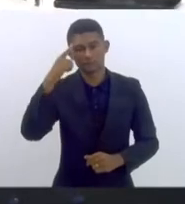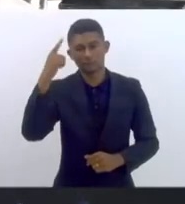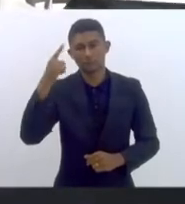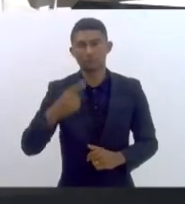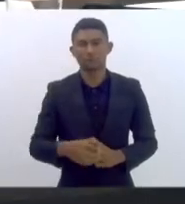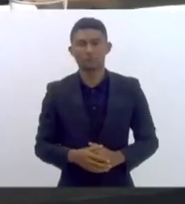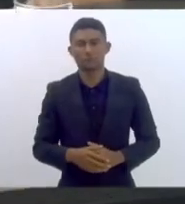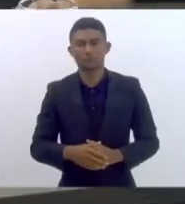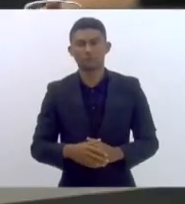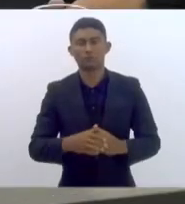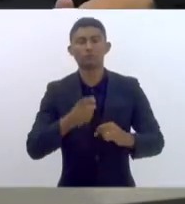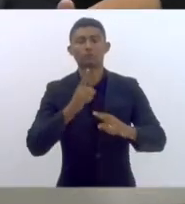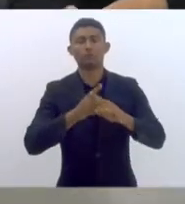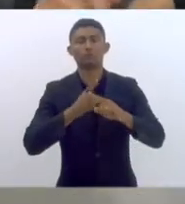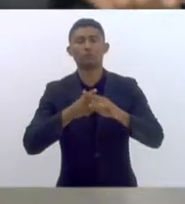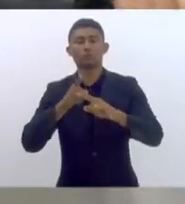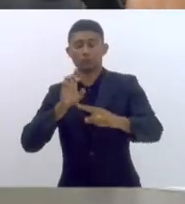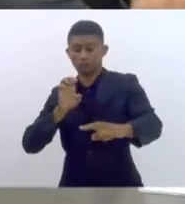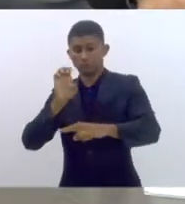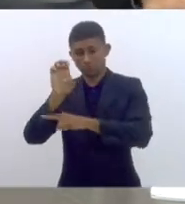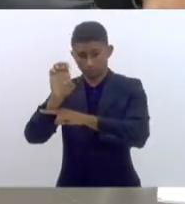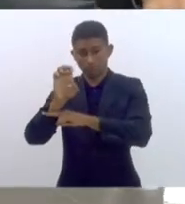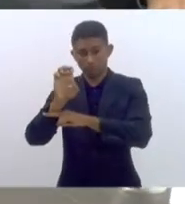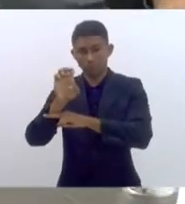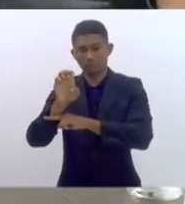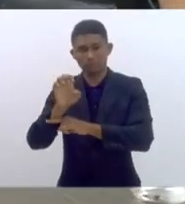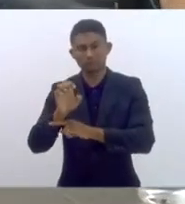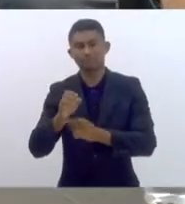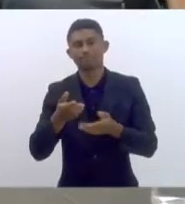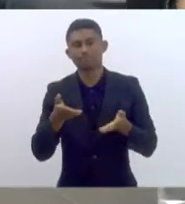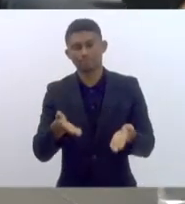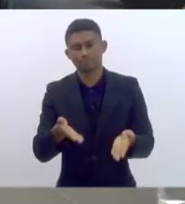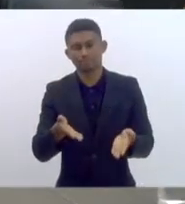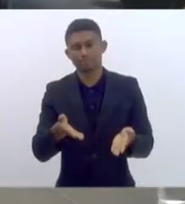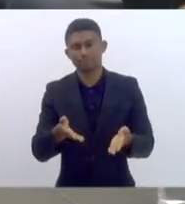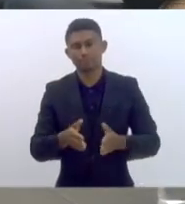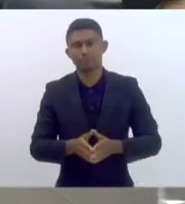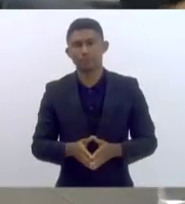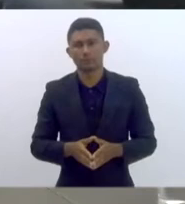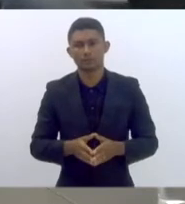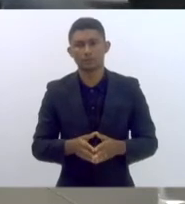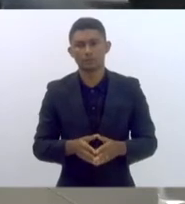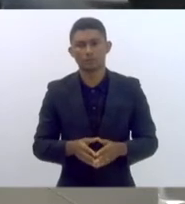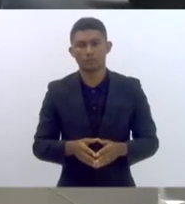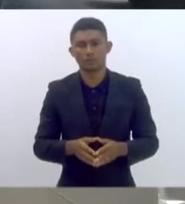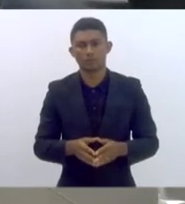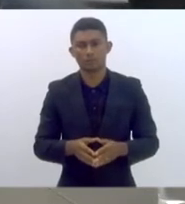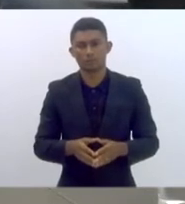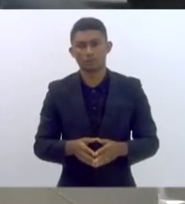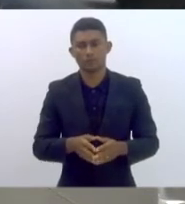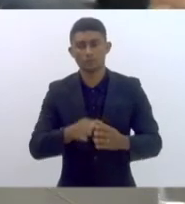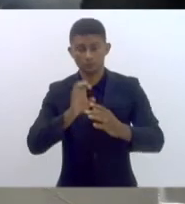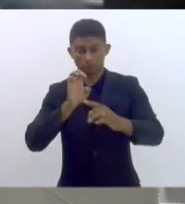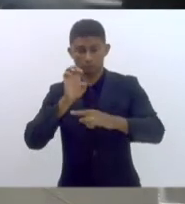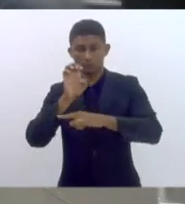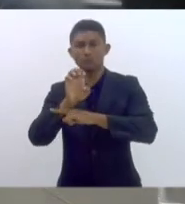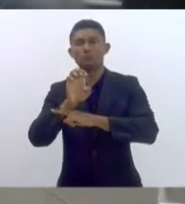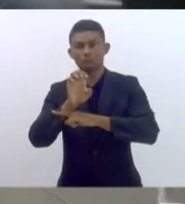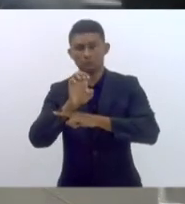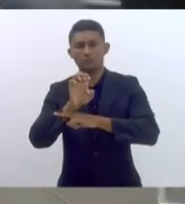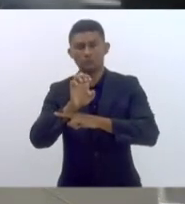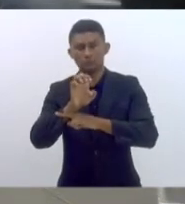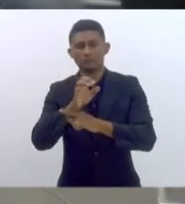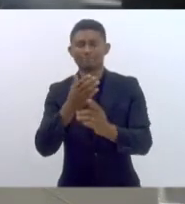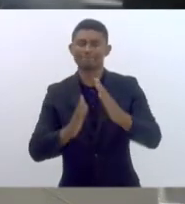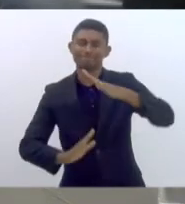É, porque o Estado ele vai ser considerado como inadimplente. Assim, vamos lá. Se o Estado ele descumpriu